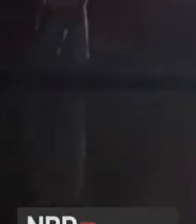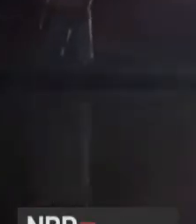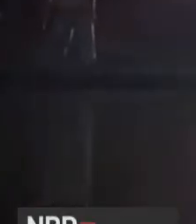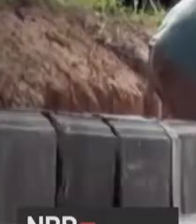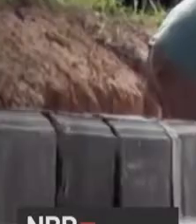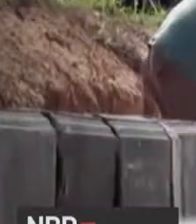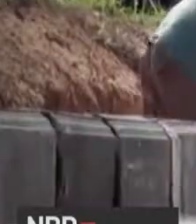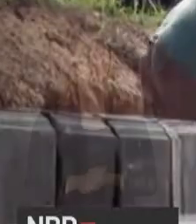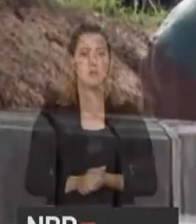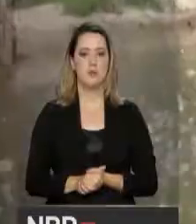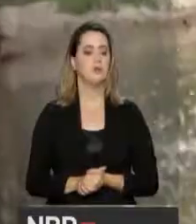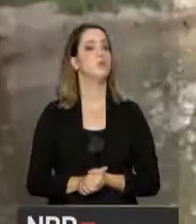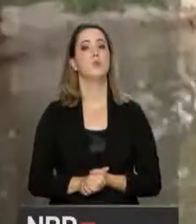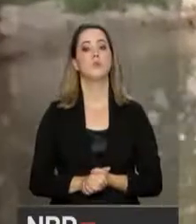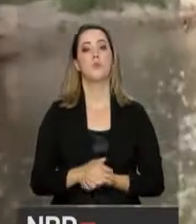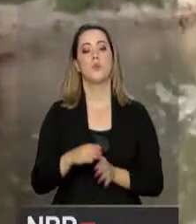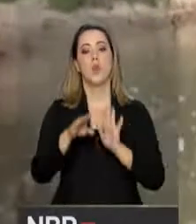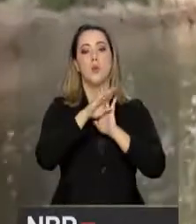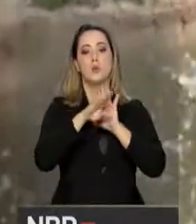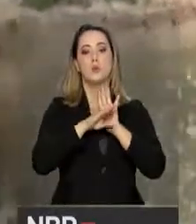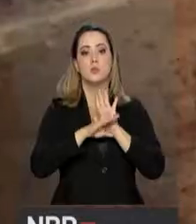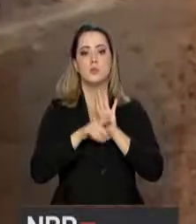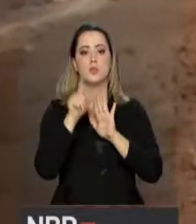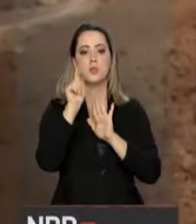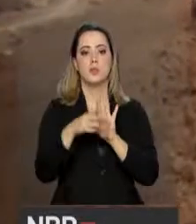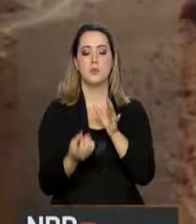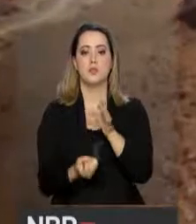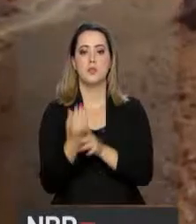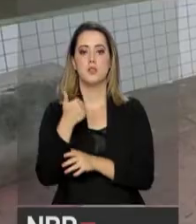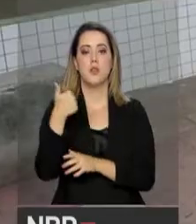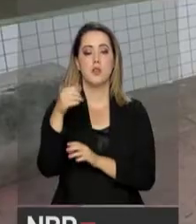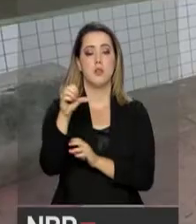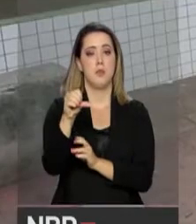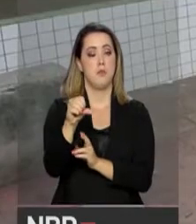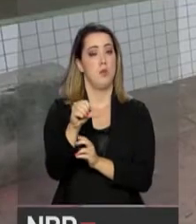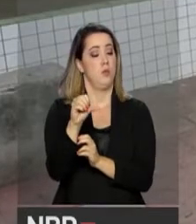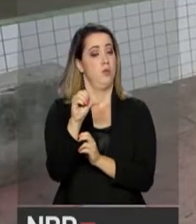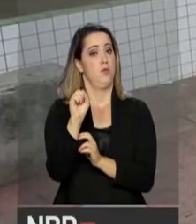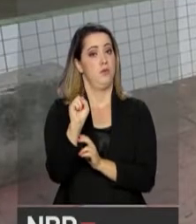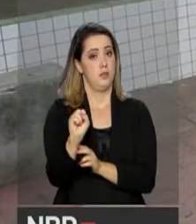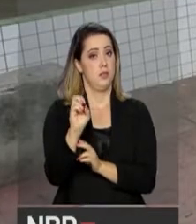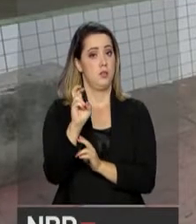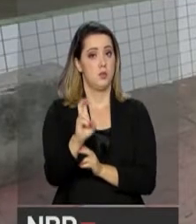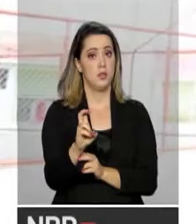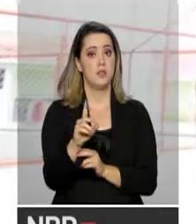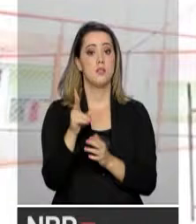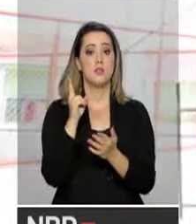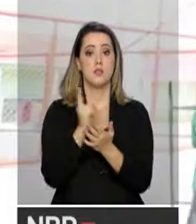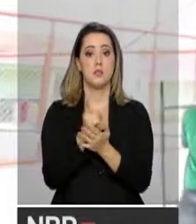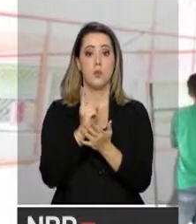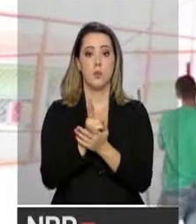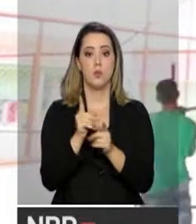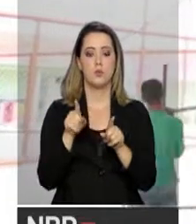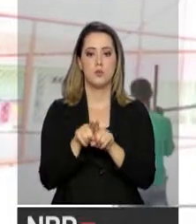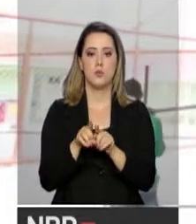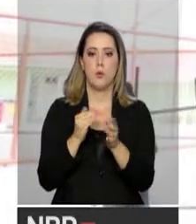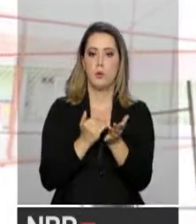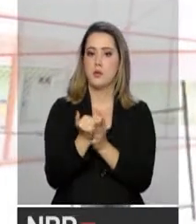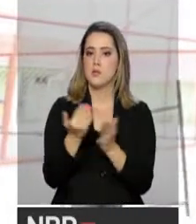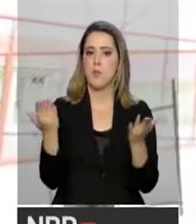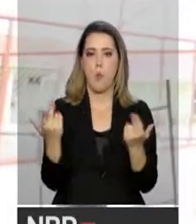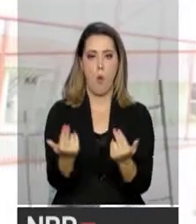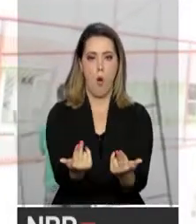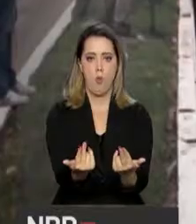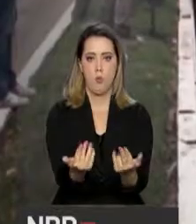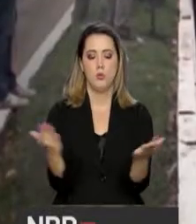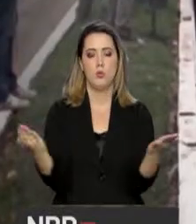O programa Calha Norte foi criado em 1985 com os mesmos propósitos que ele se mantém até os dias de